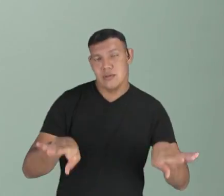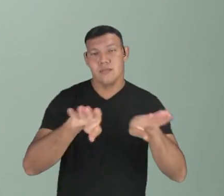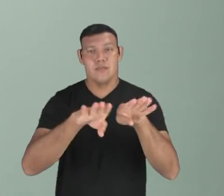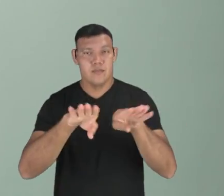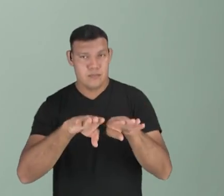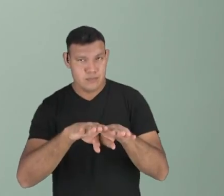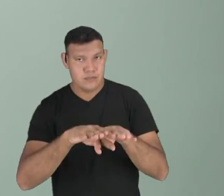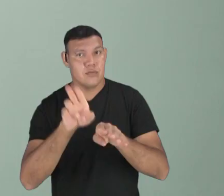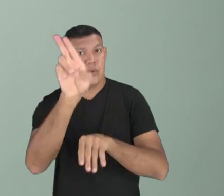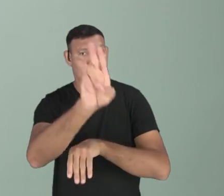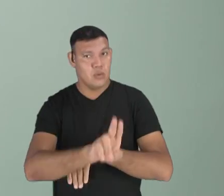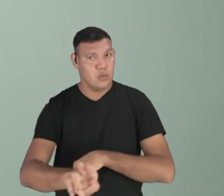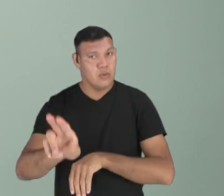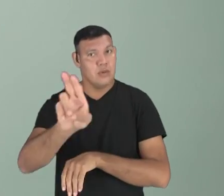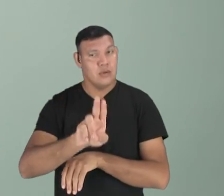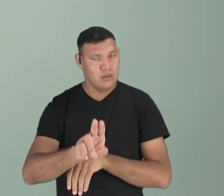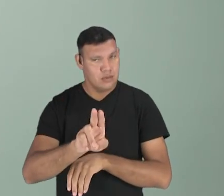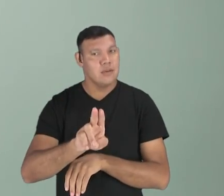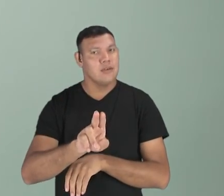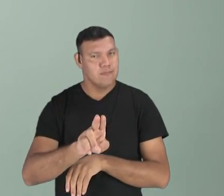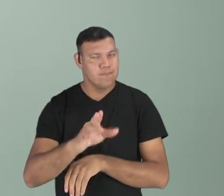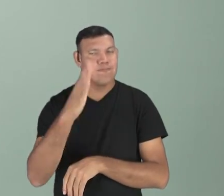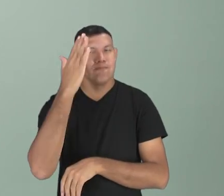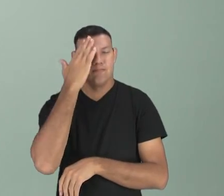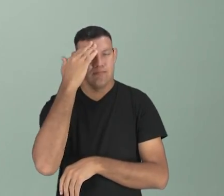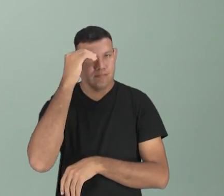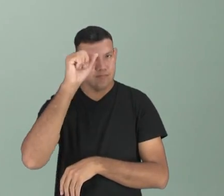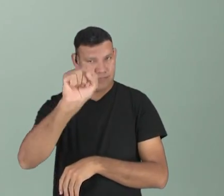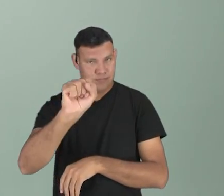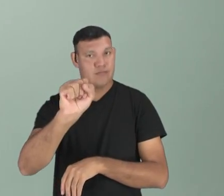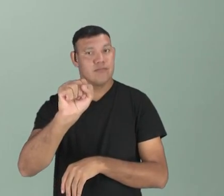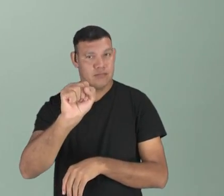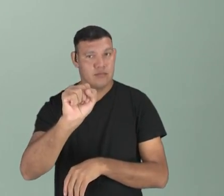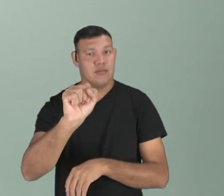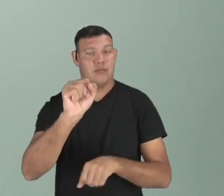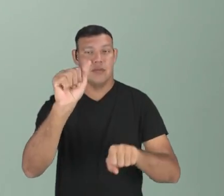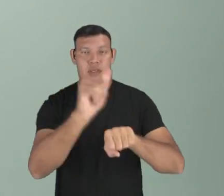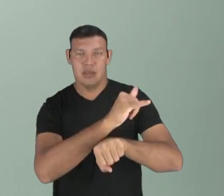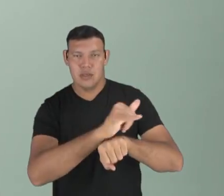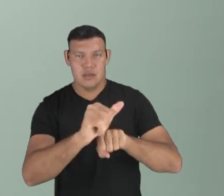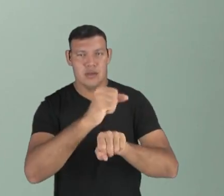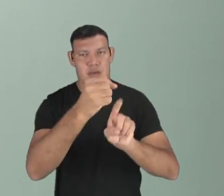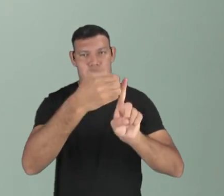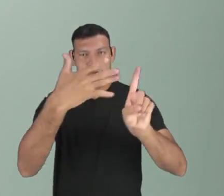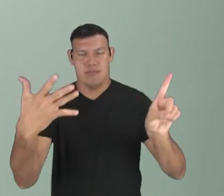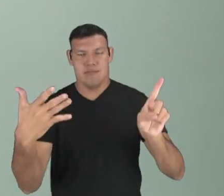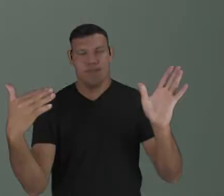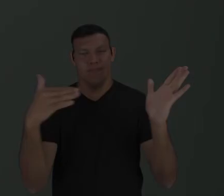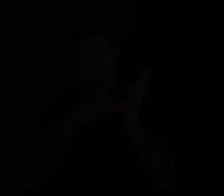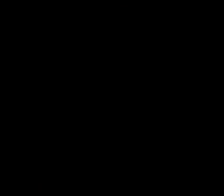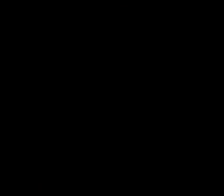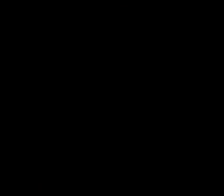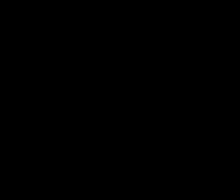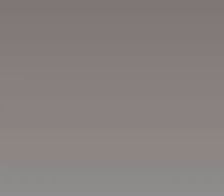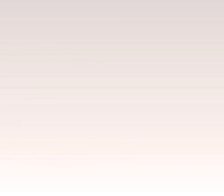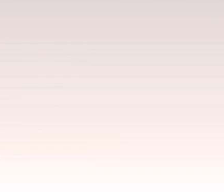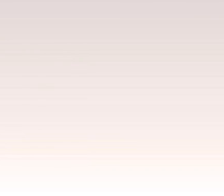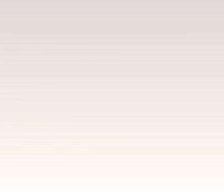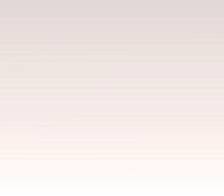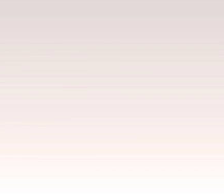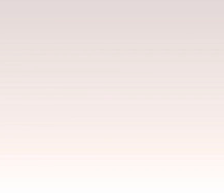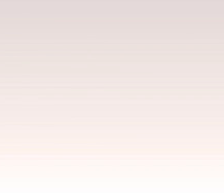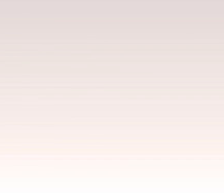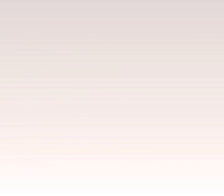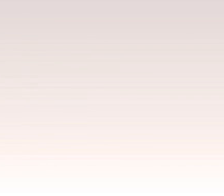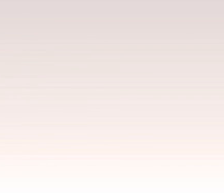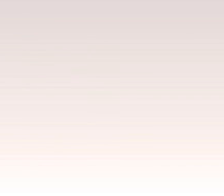e usem com muita sabedoria os operadores argumentativos. Até lá!